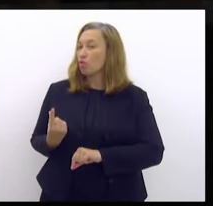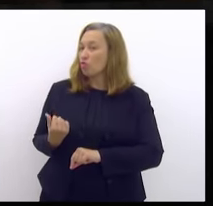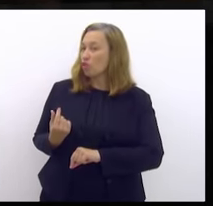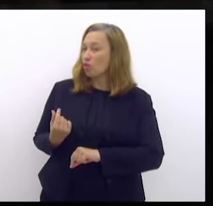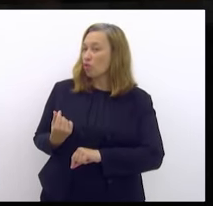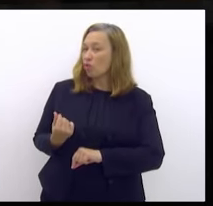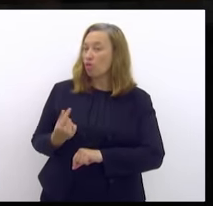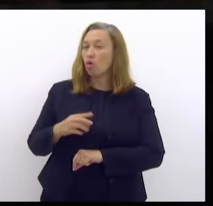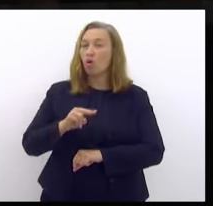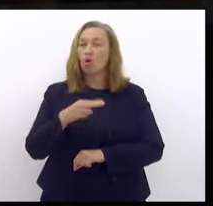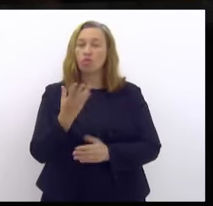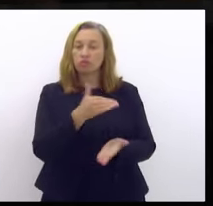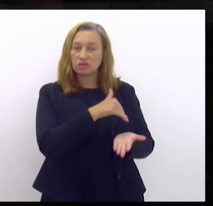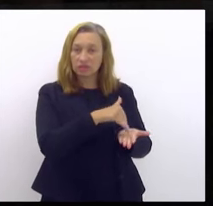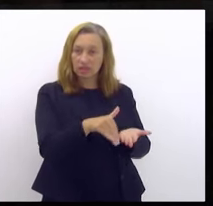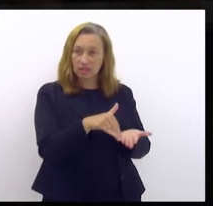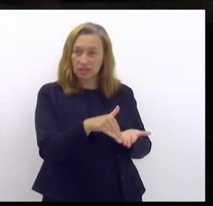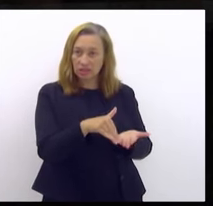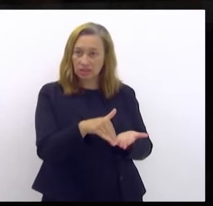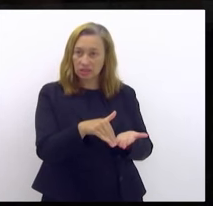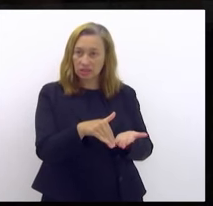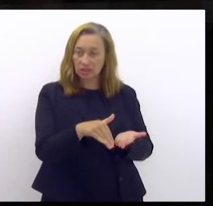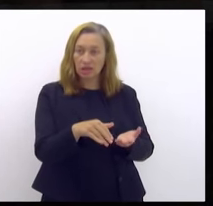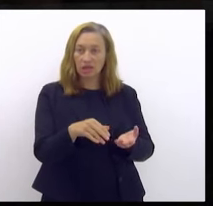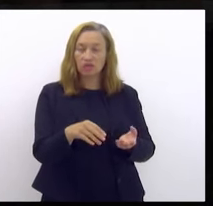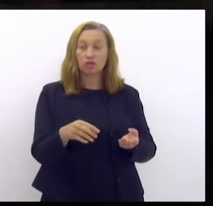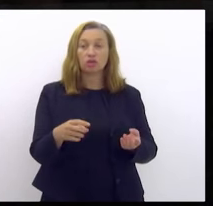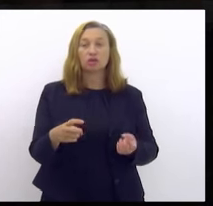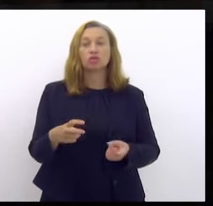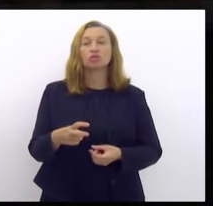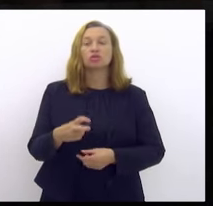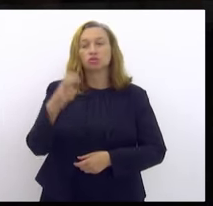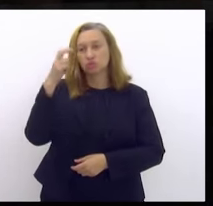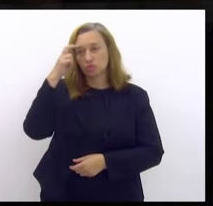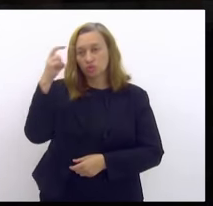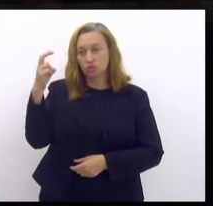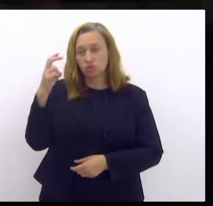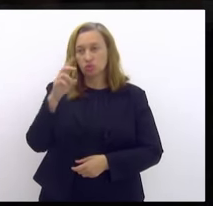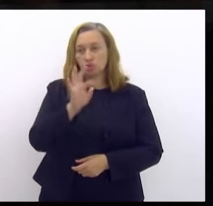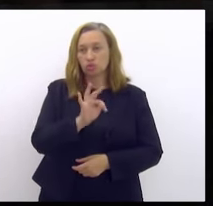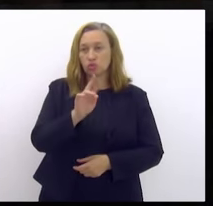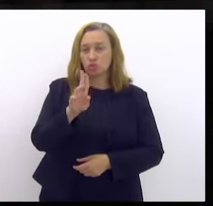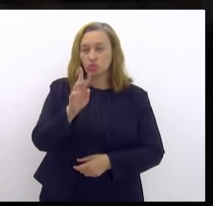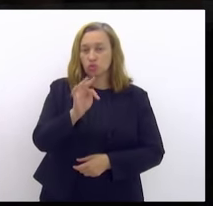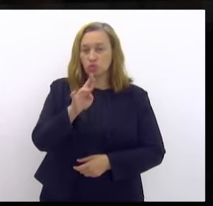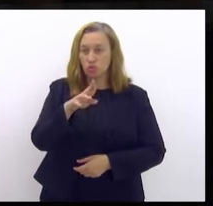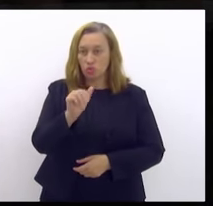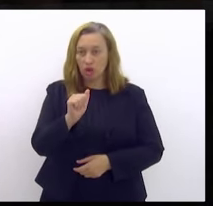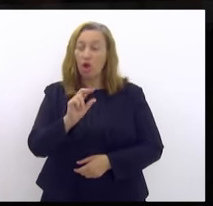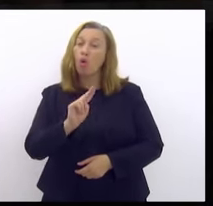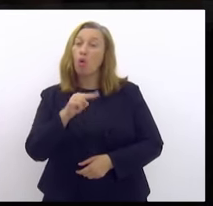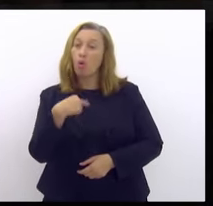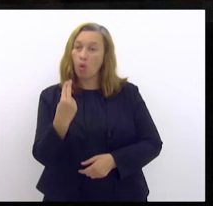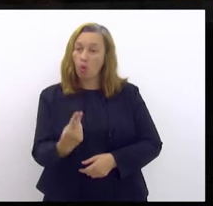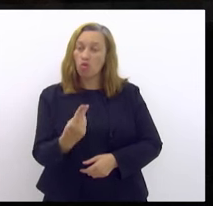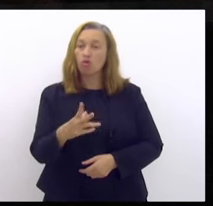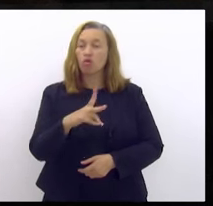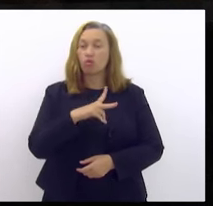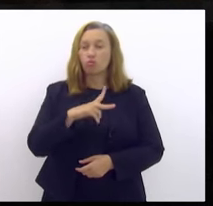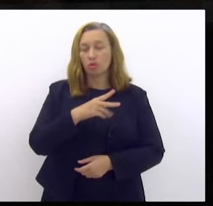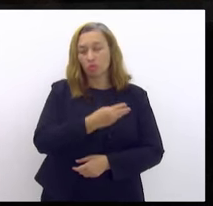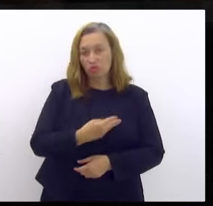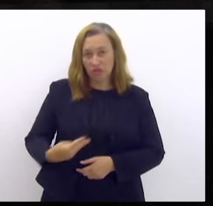secretário, por exemplo, na pasta do turismo, ou o secretário Tutuca, ou o próprio